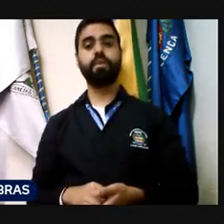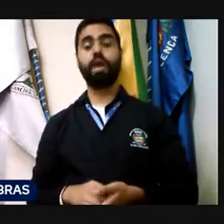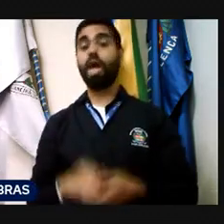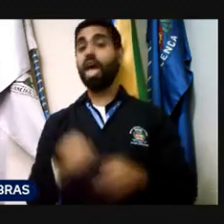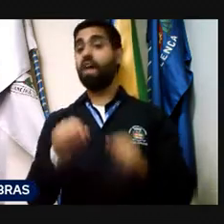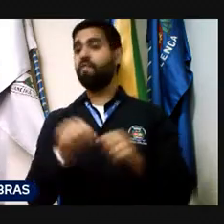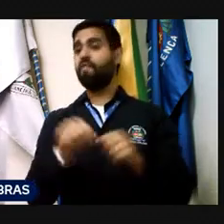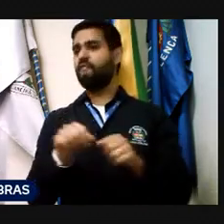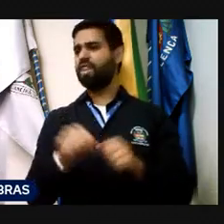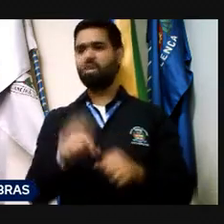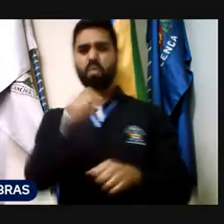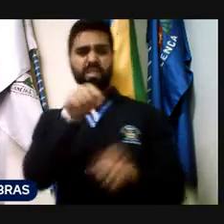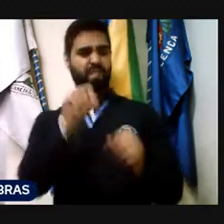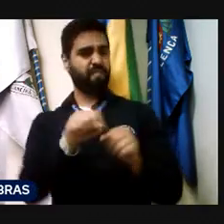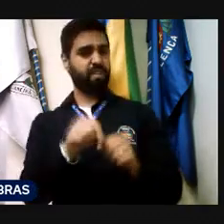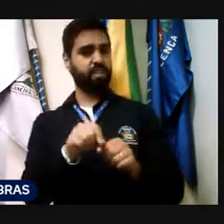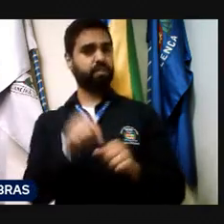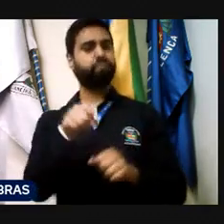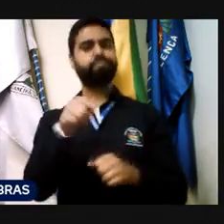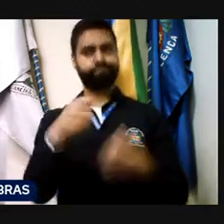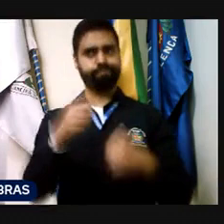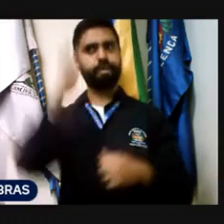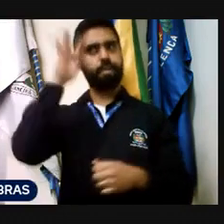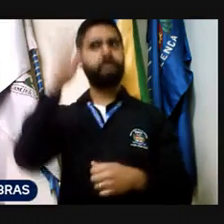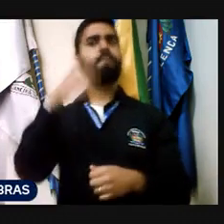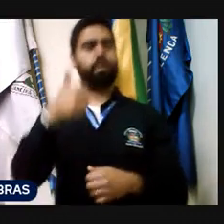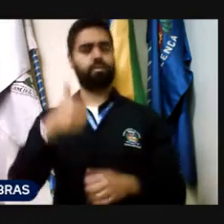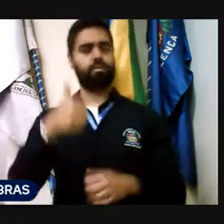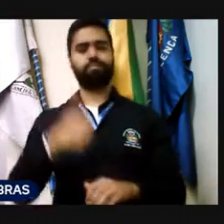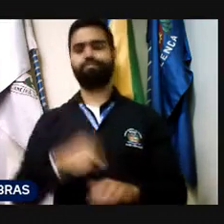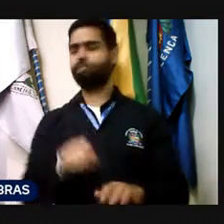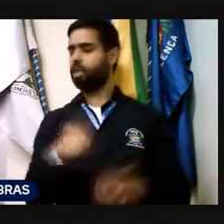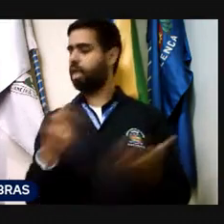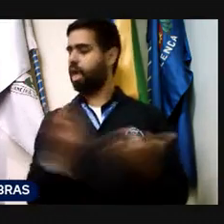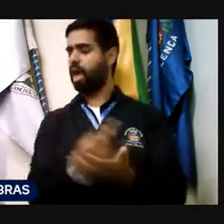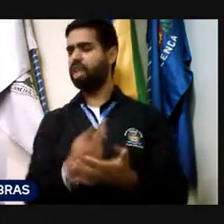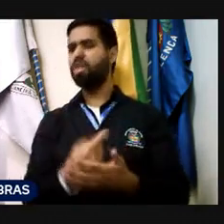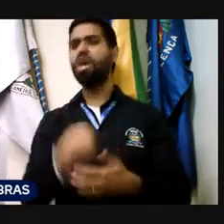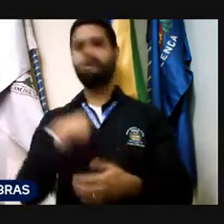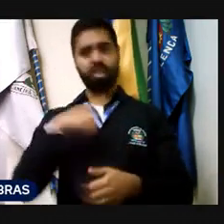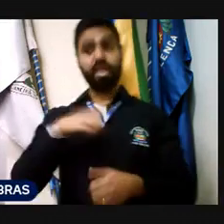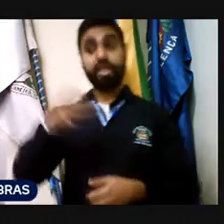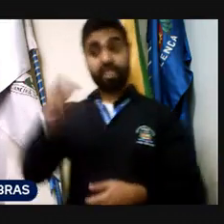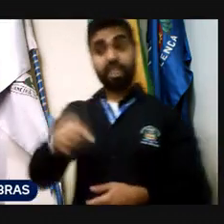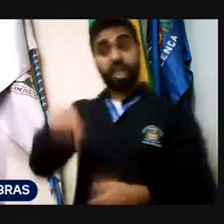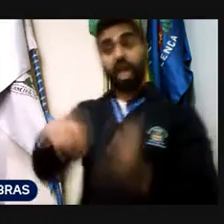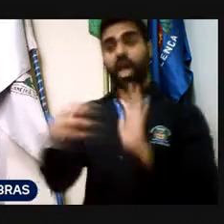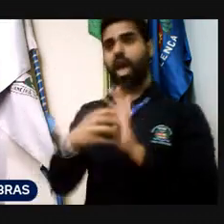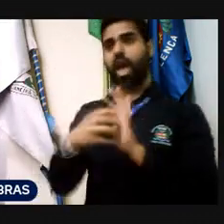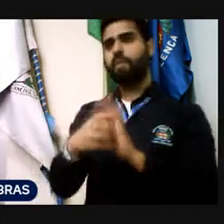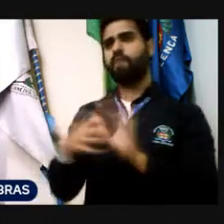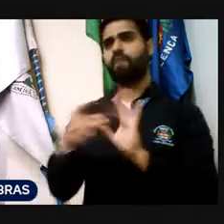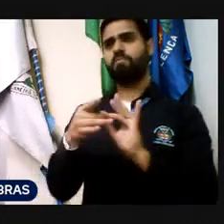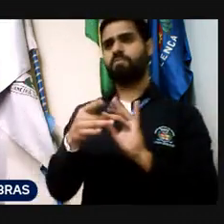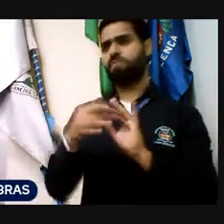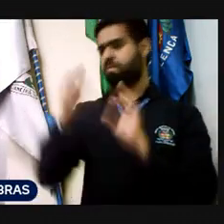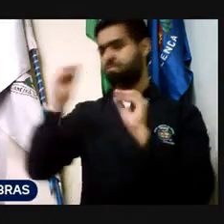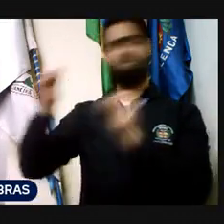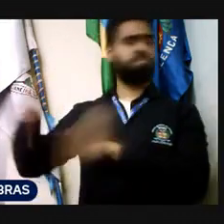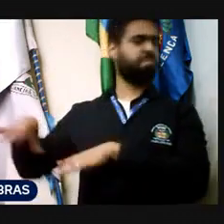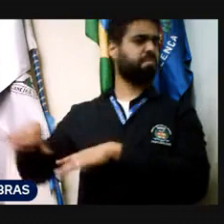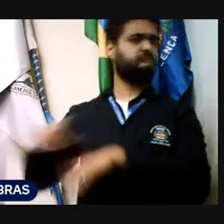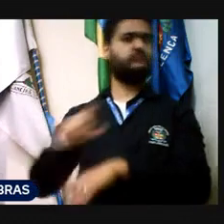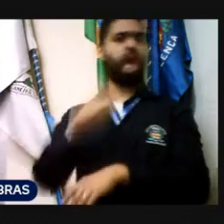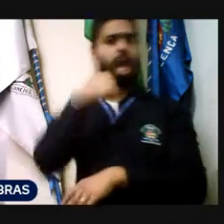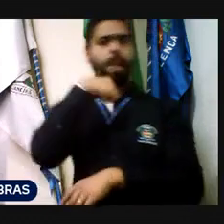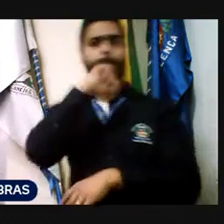essas mães, você deveria pensar melhor. Tenho certeza que essa casa não vai abandonar